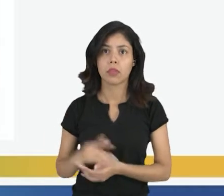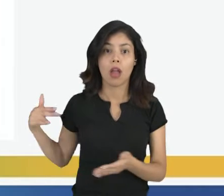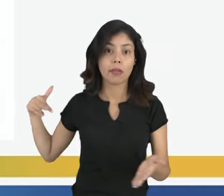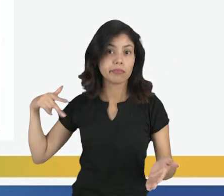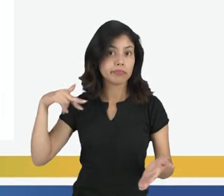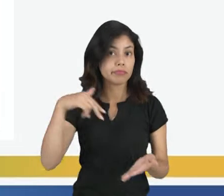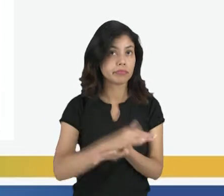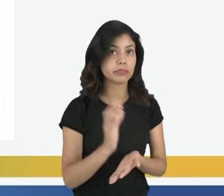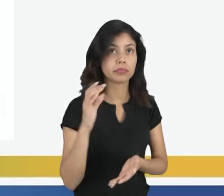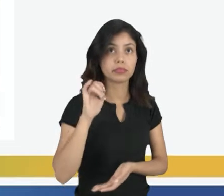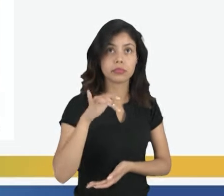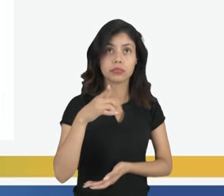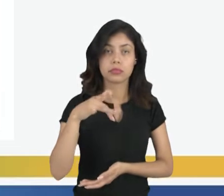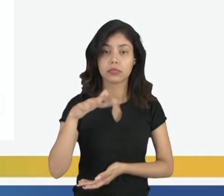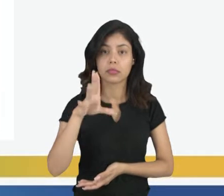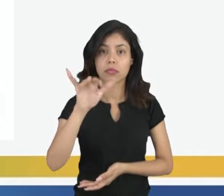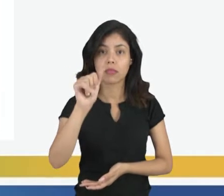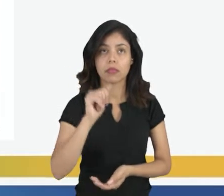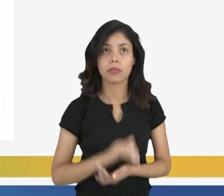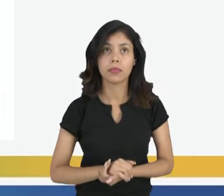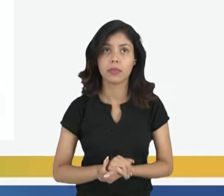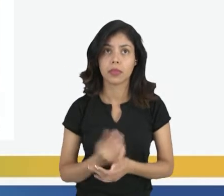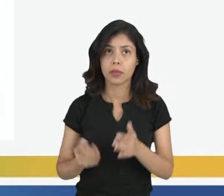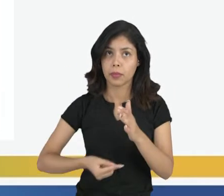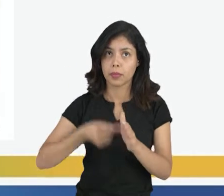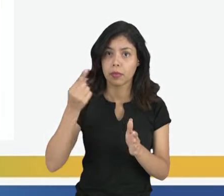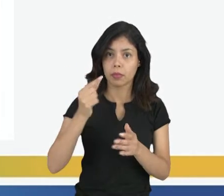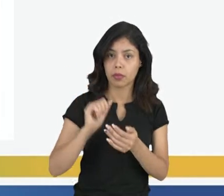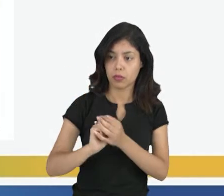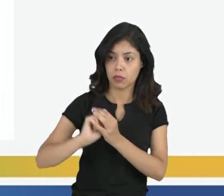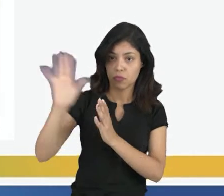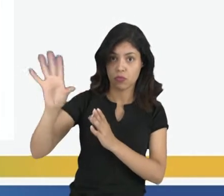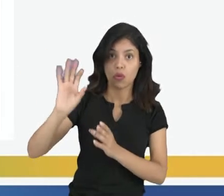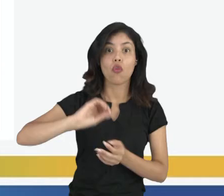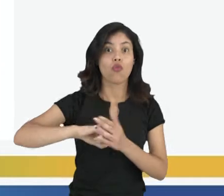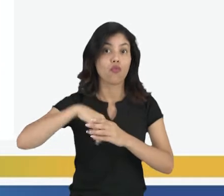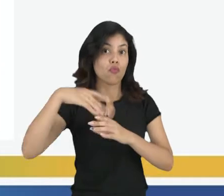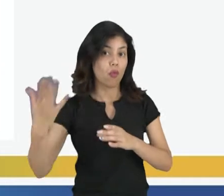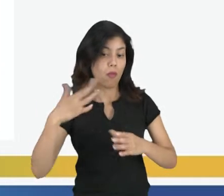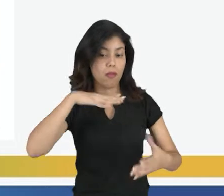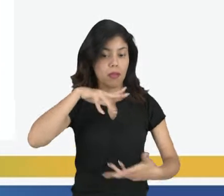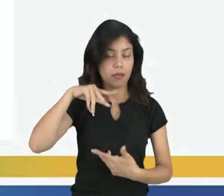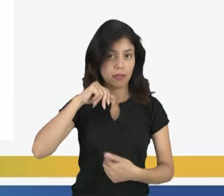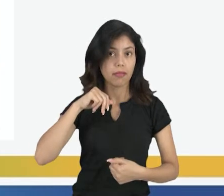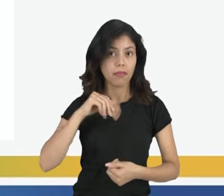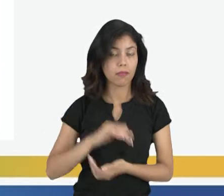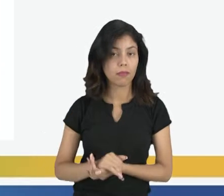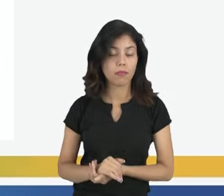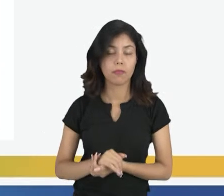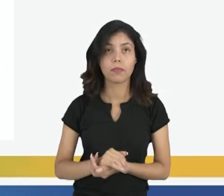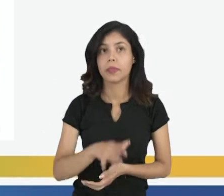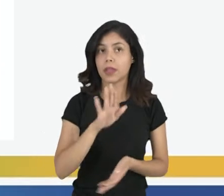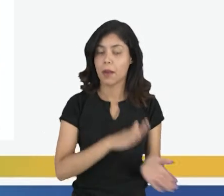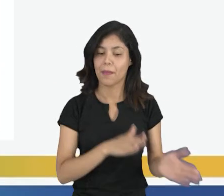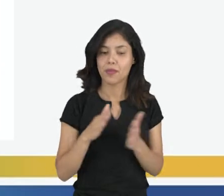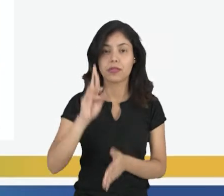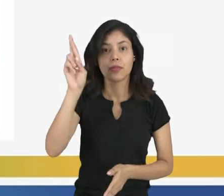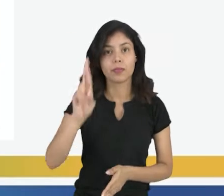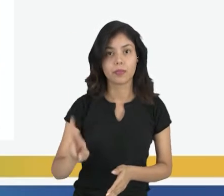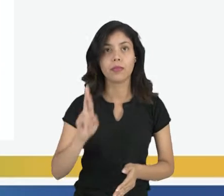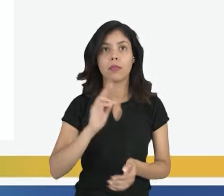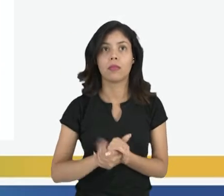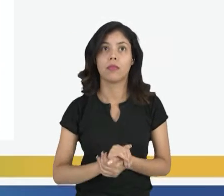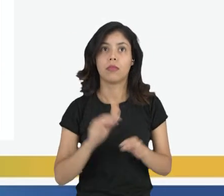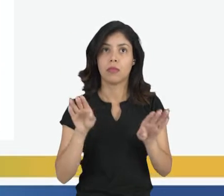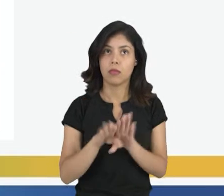corrida espacial, né? A gente tem o primeiro satélite lançado no espaço a partir da Rússia, mas aí também a gente já tem o